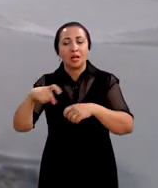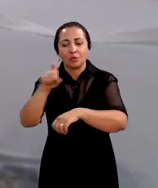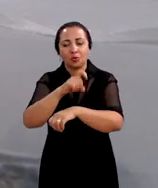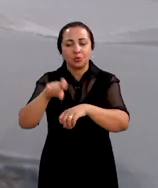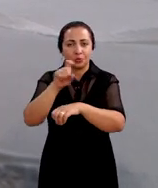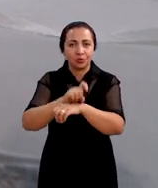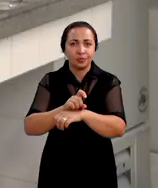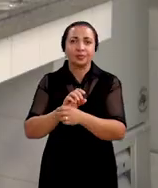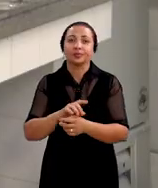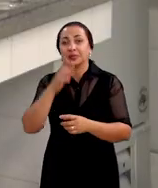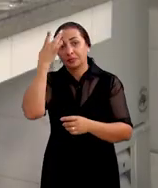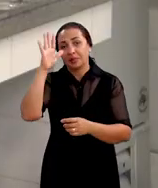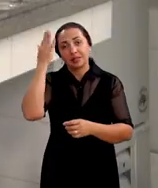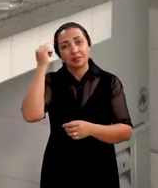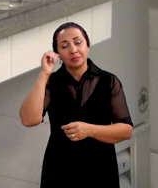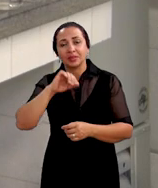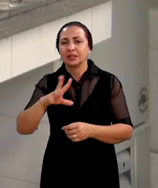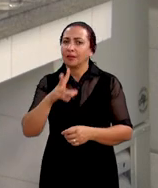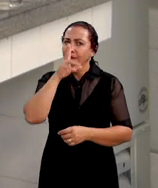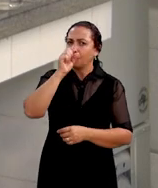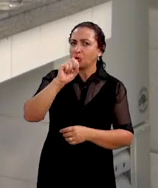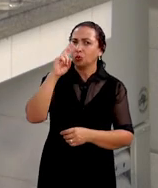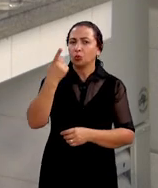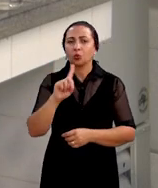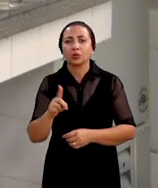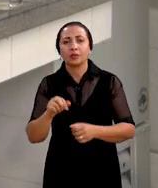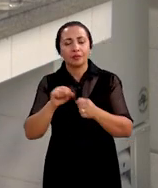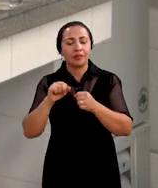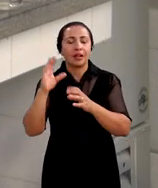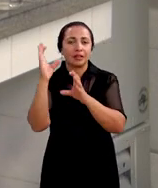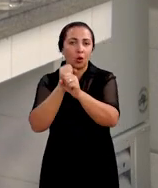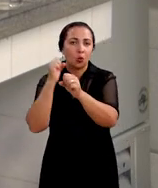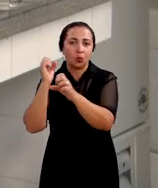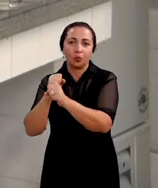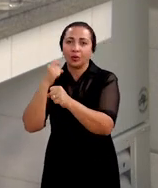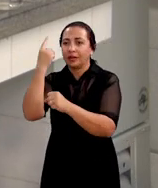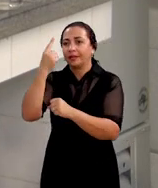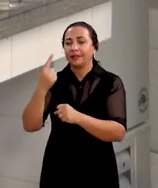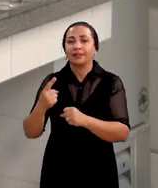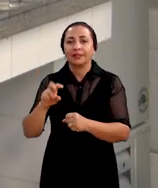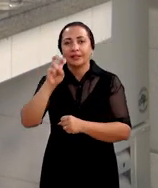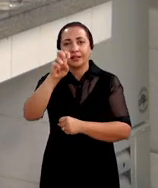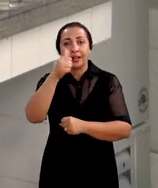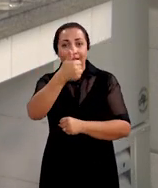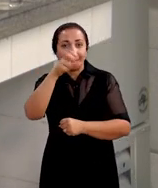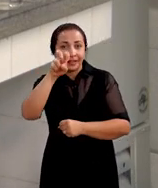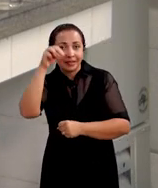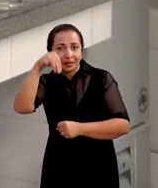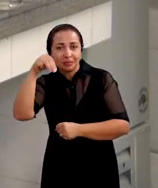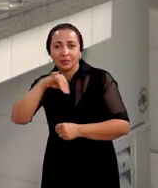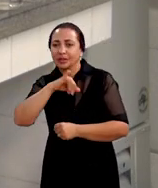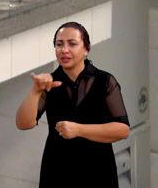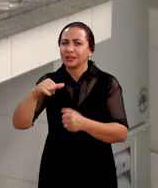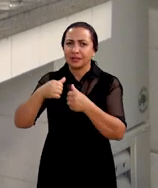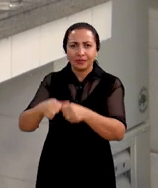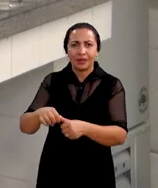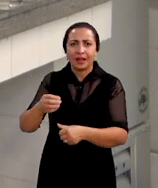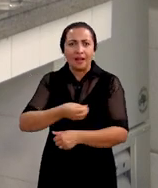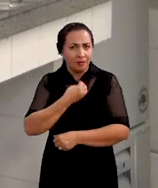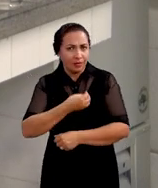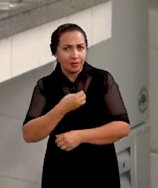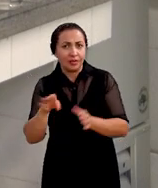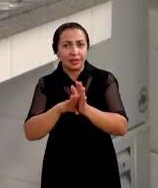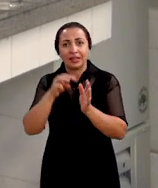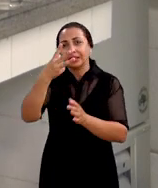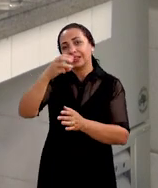o nosso inseticida. Para saber se eles são resistentes ou não, a gente faz a contagem a cada 15 minutos. Se eles ficarem vivos